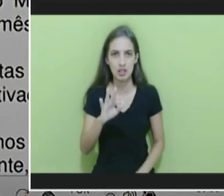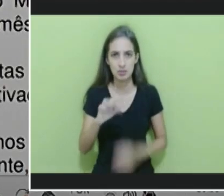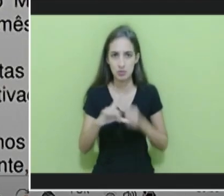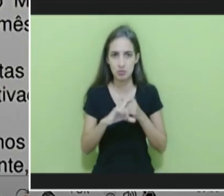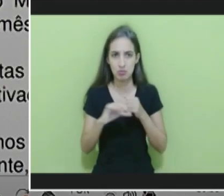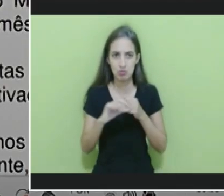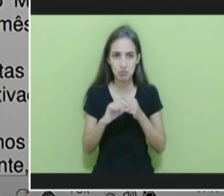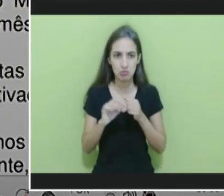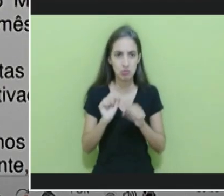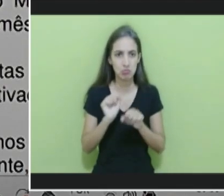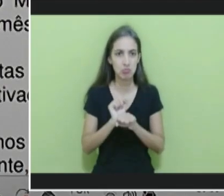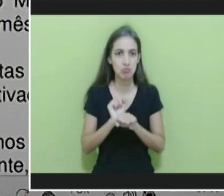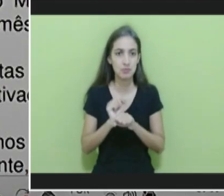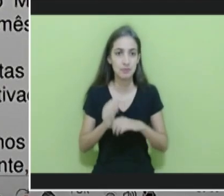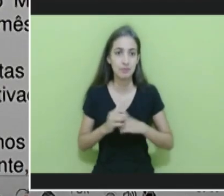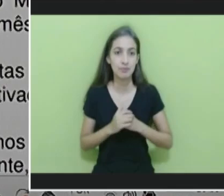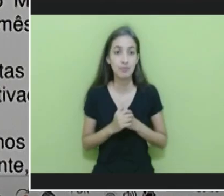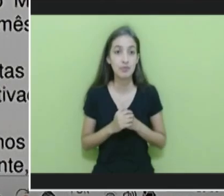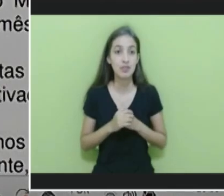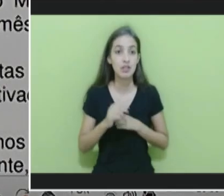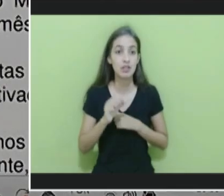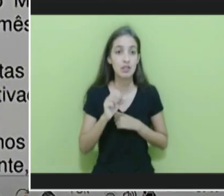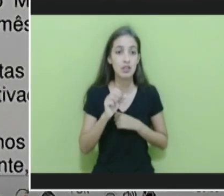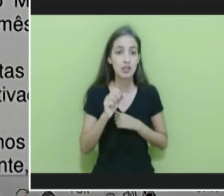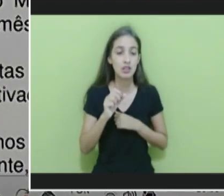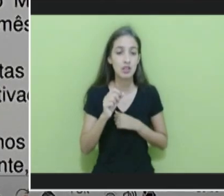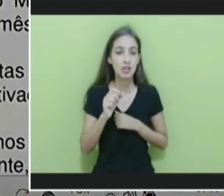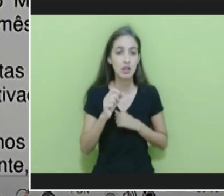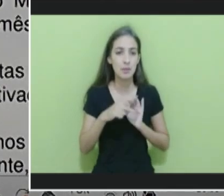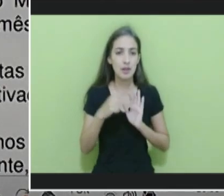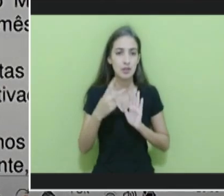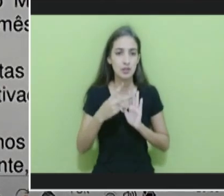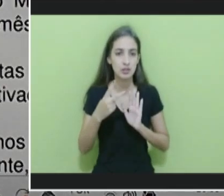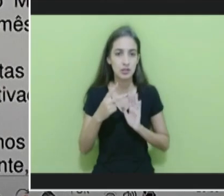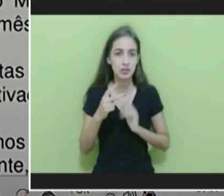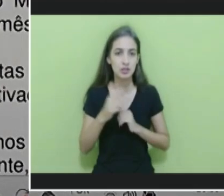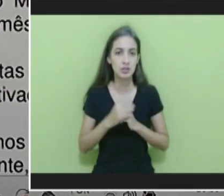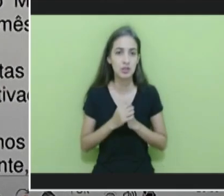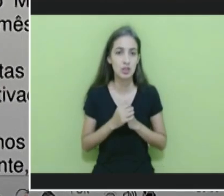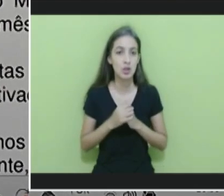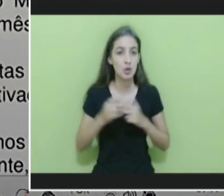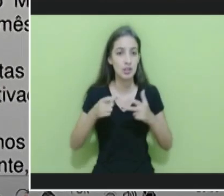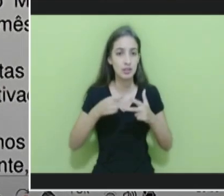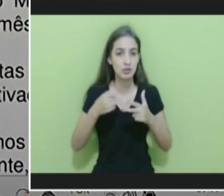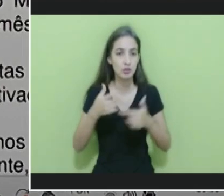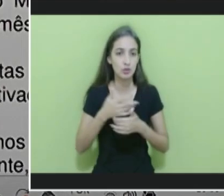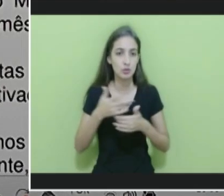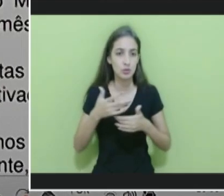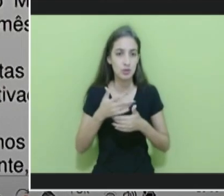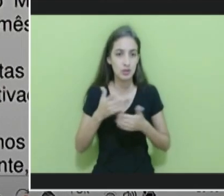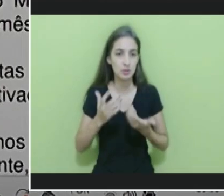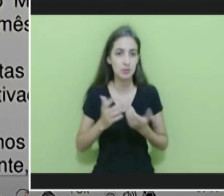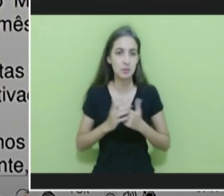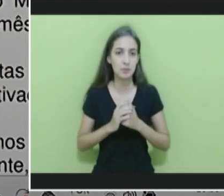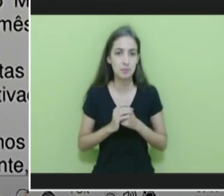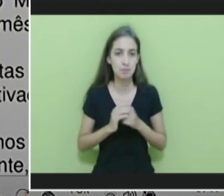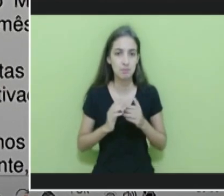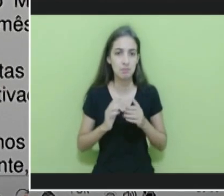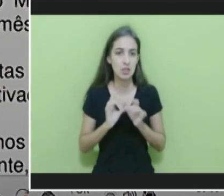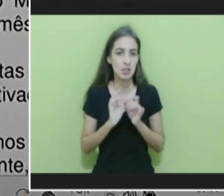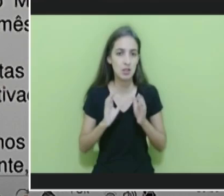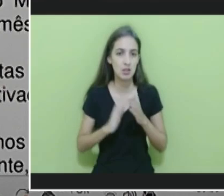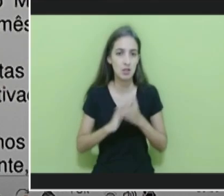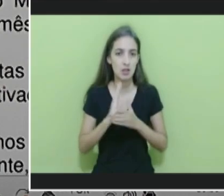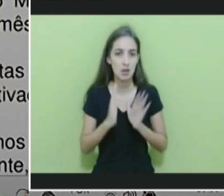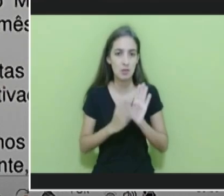exercício financeiro de 2026, fica o Executivo Municipal autorizado a executar a proposta orçamentária na forma